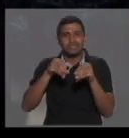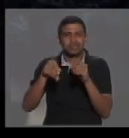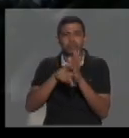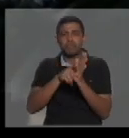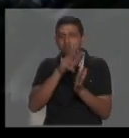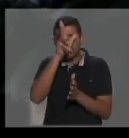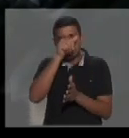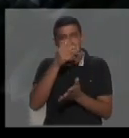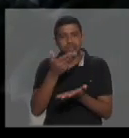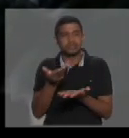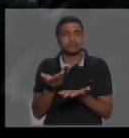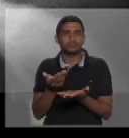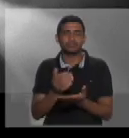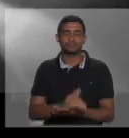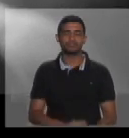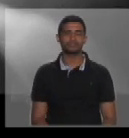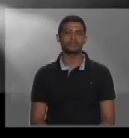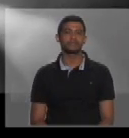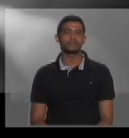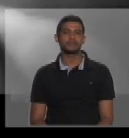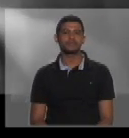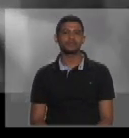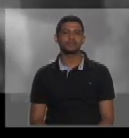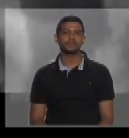Deus o livre, só escutava o grito.